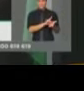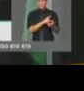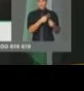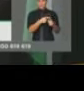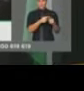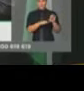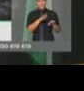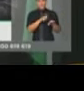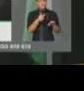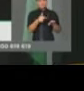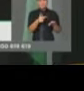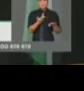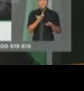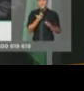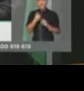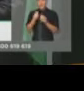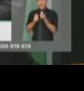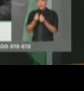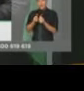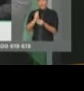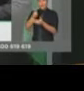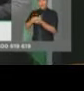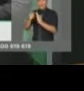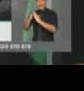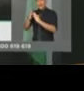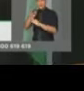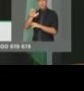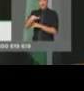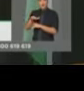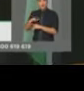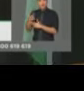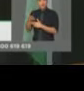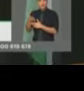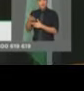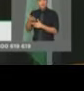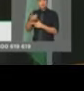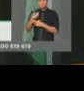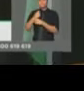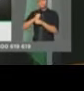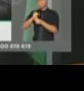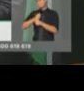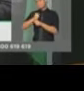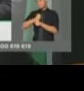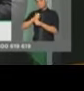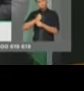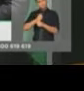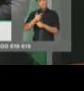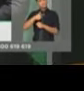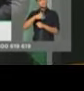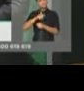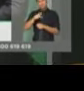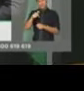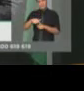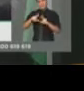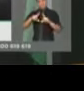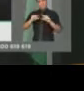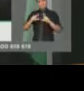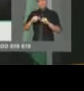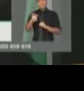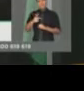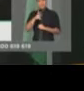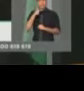exatamente de programas de classe média. Há muitos anos que nós não temos aqui no Distrito Federal